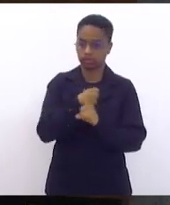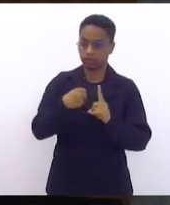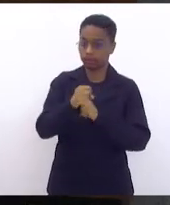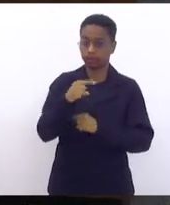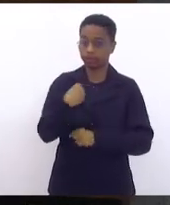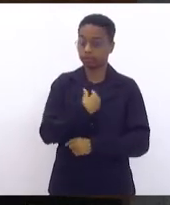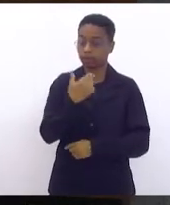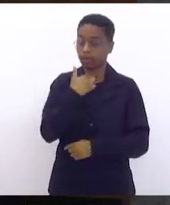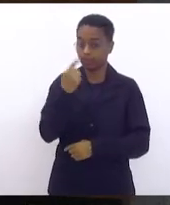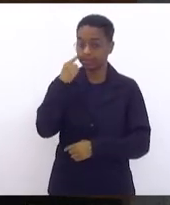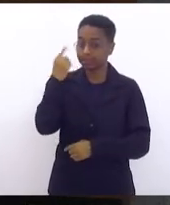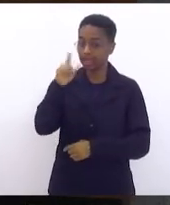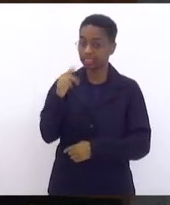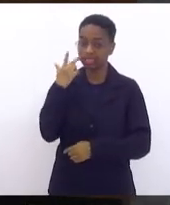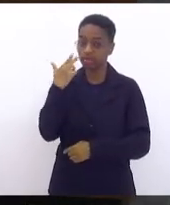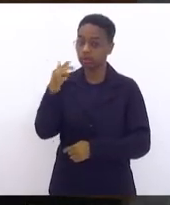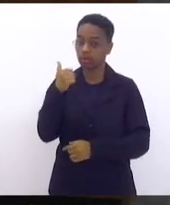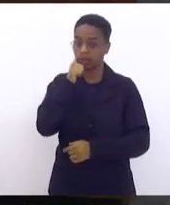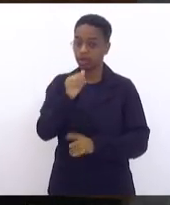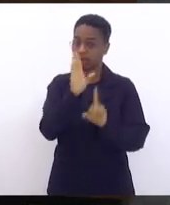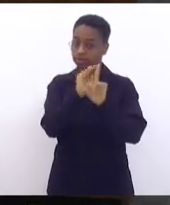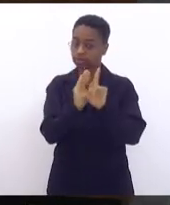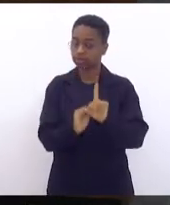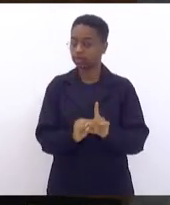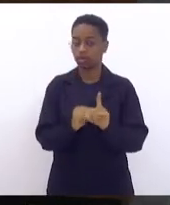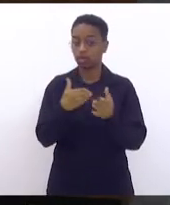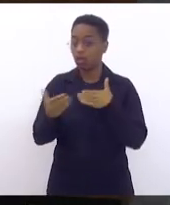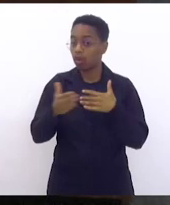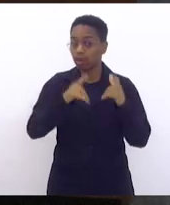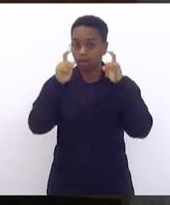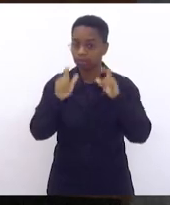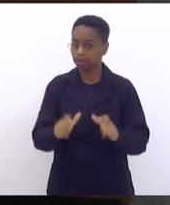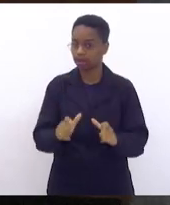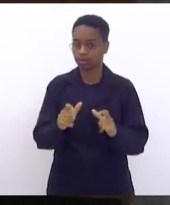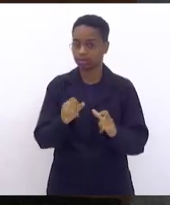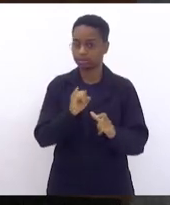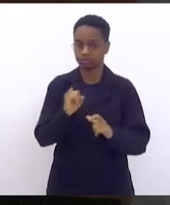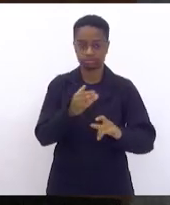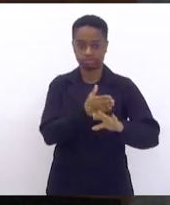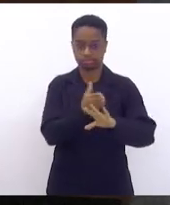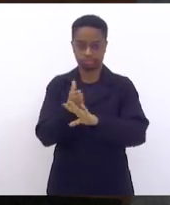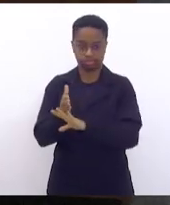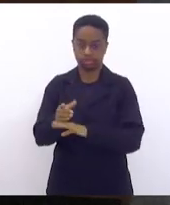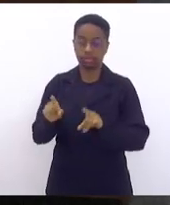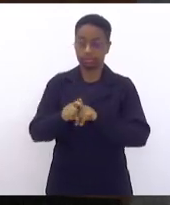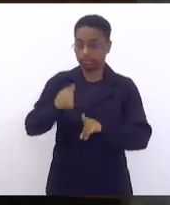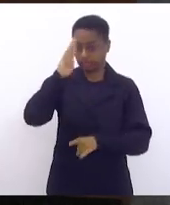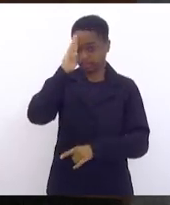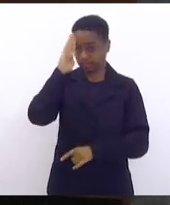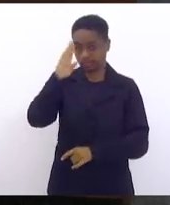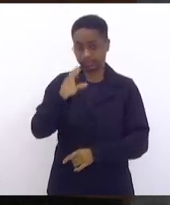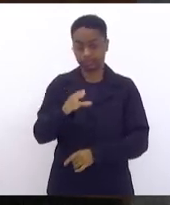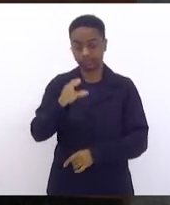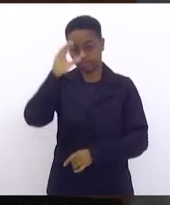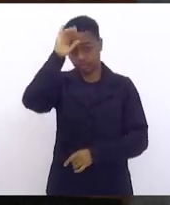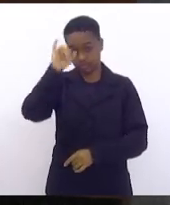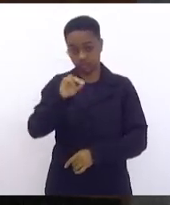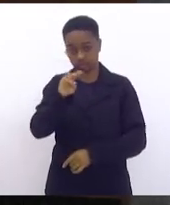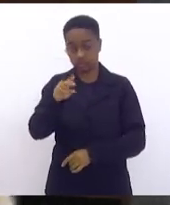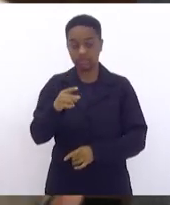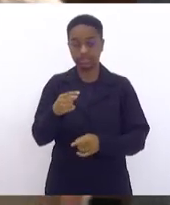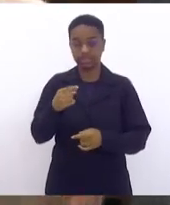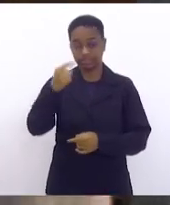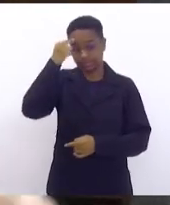que é natural que uma mulher seja assediada, seja em qualquer lugar que ela esteja. E, em especial, tia Ju, na próxima